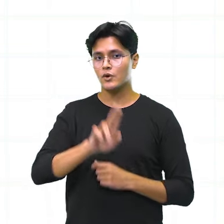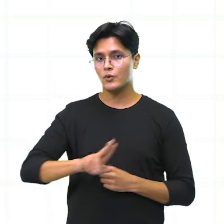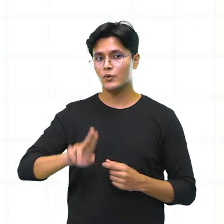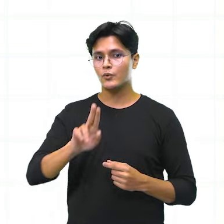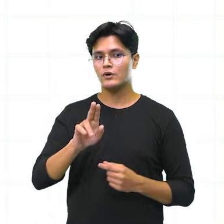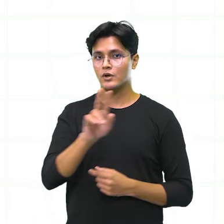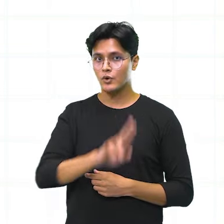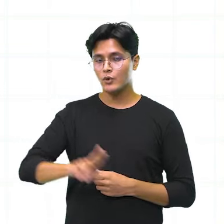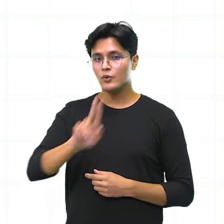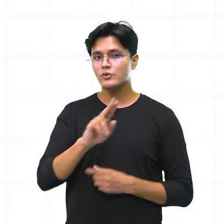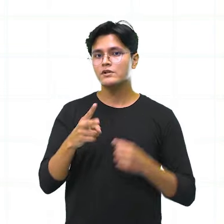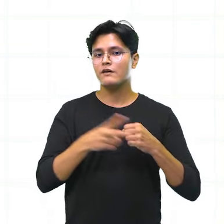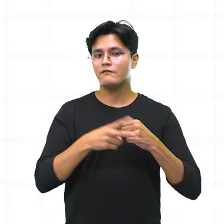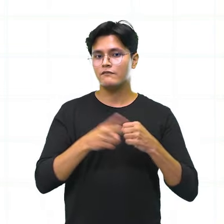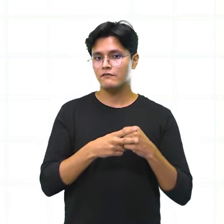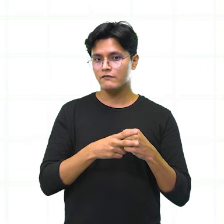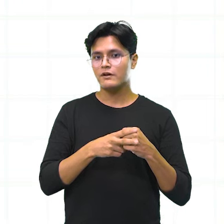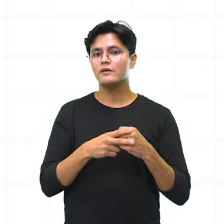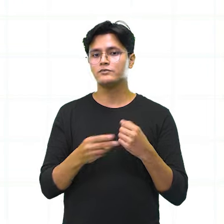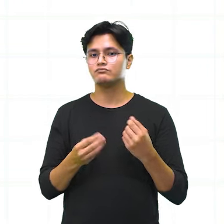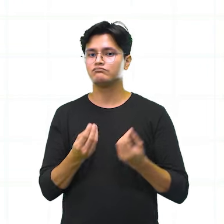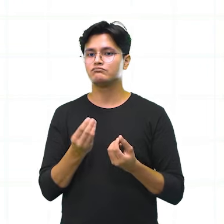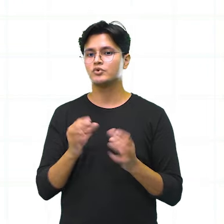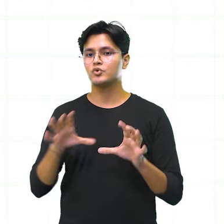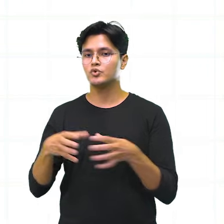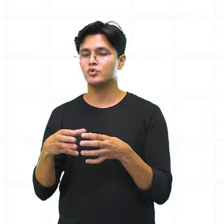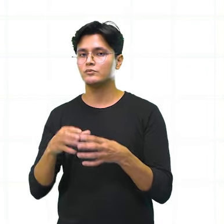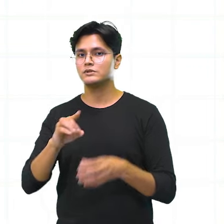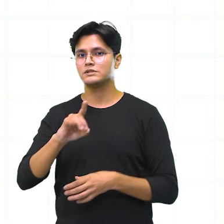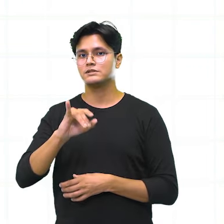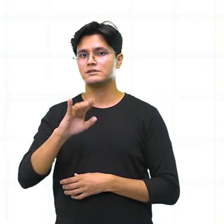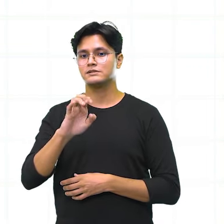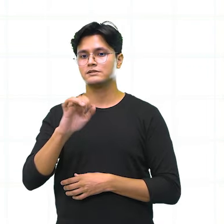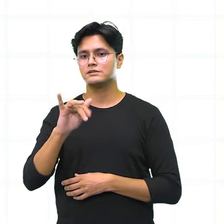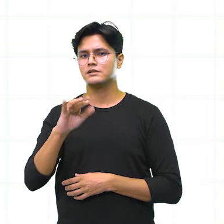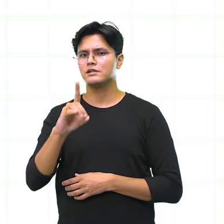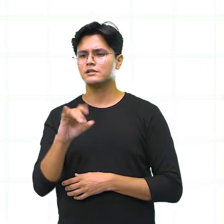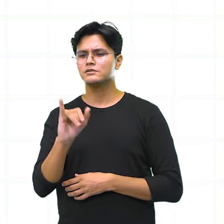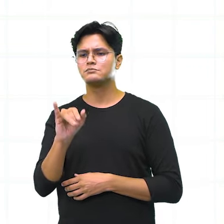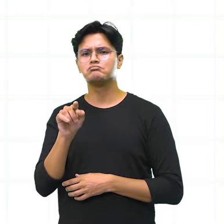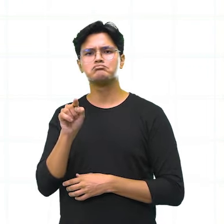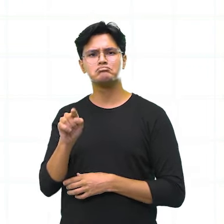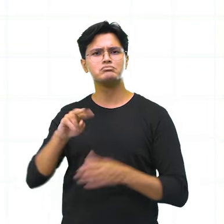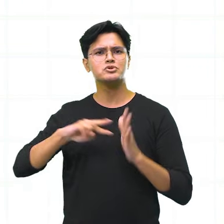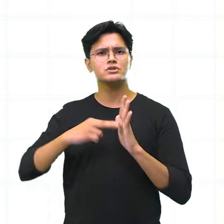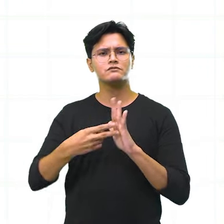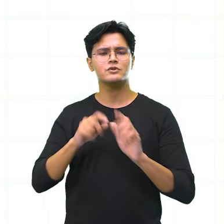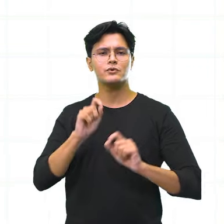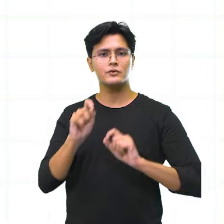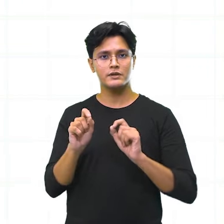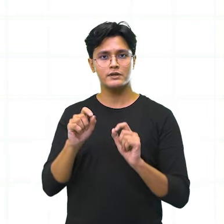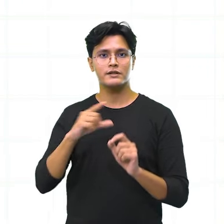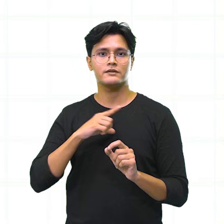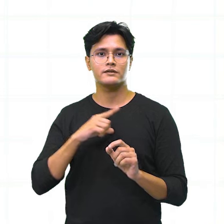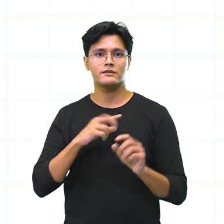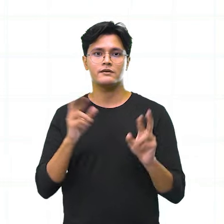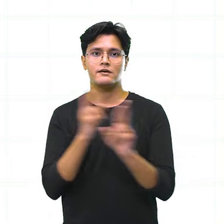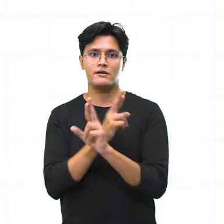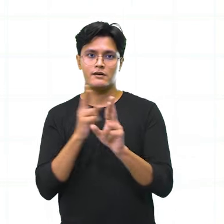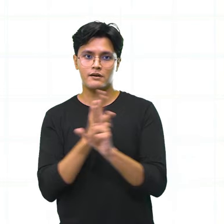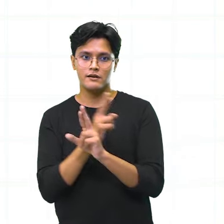na categoria de send. O que é isso, professor? Ou seja, aqueles que têm relação com o